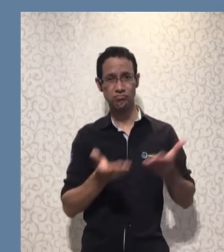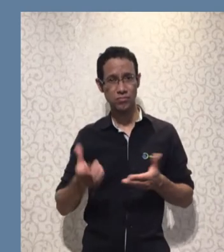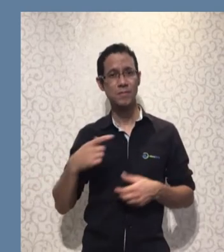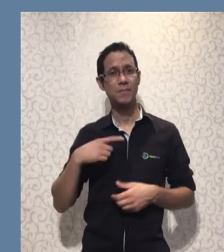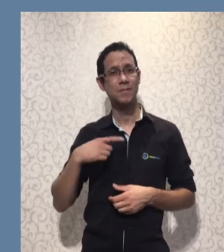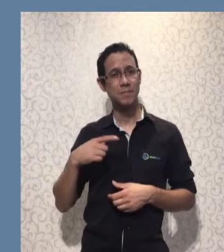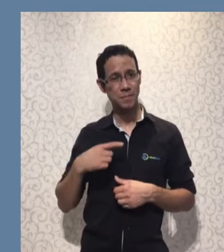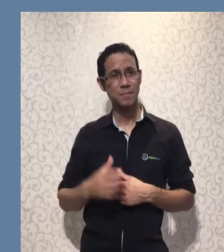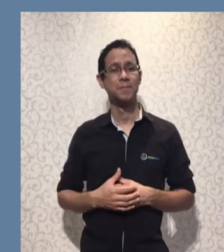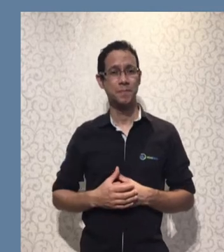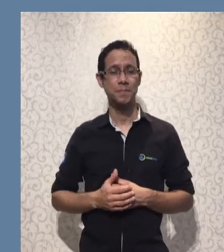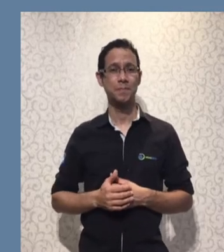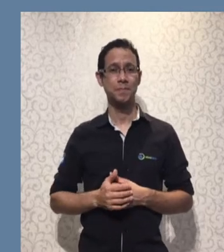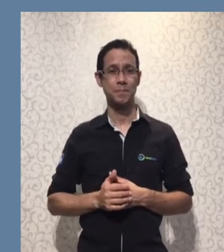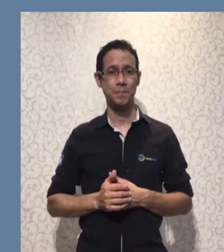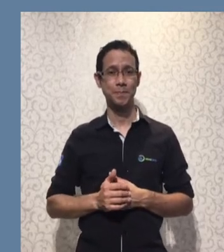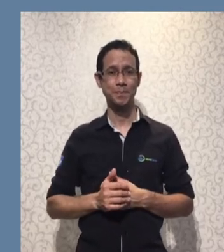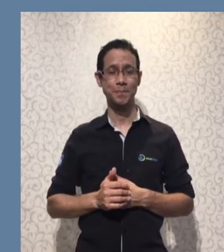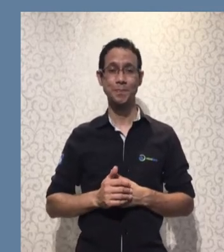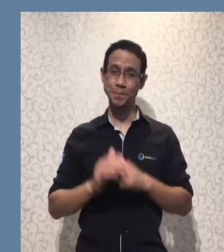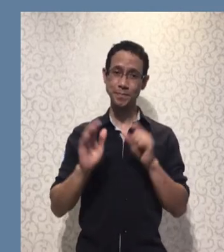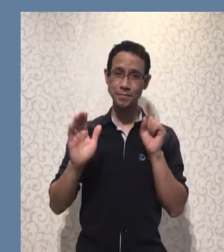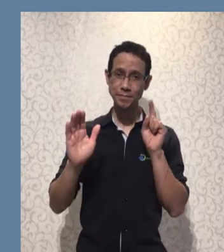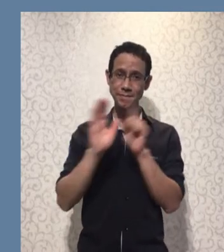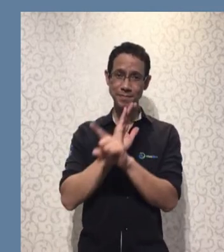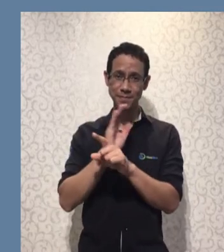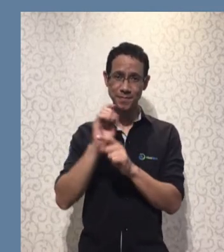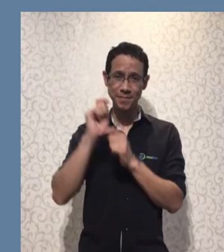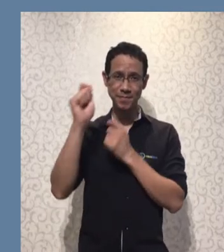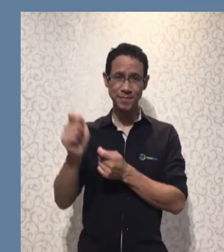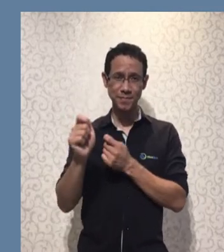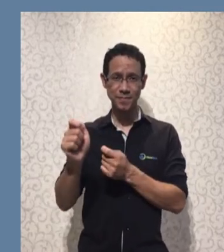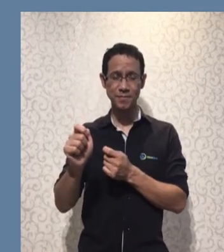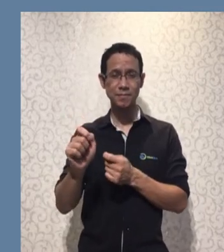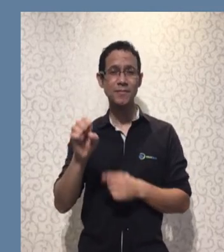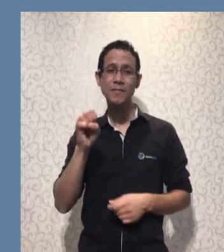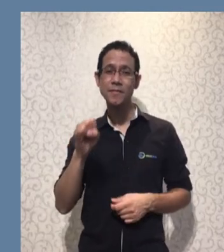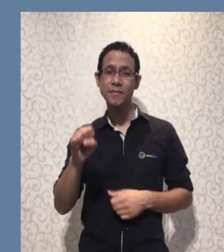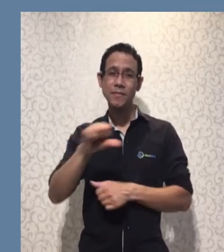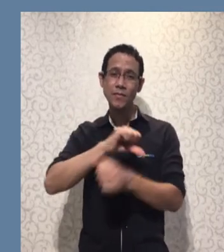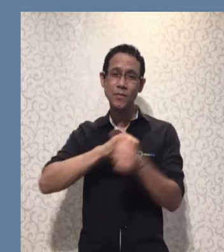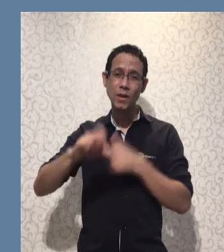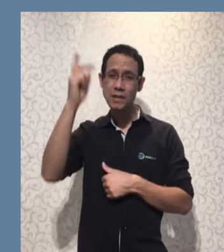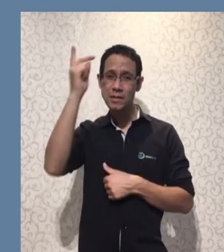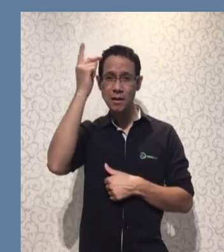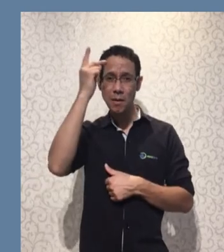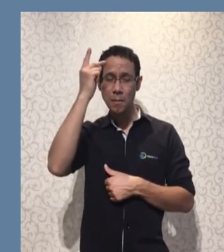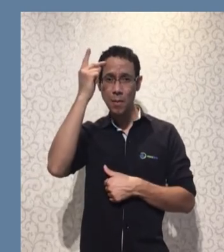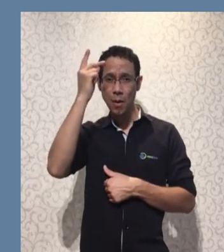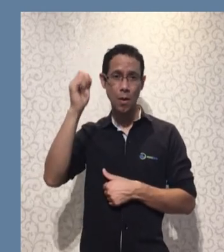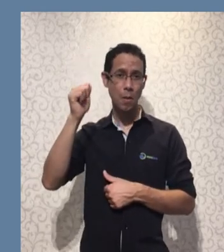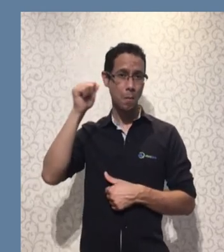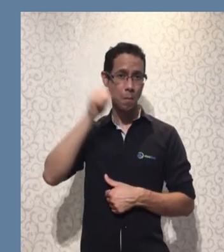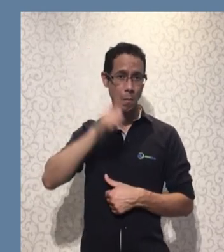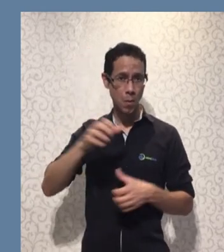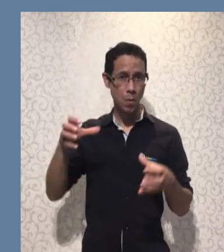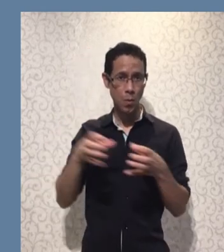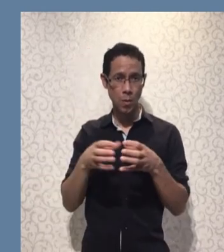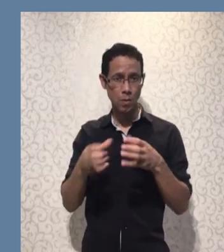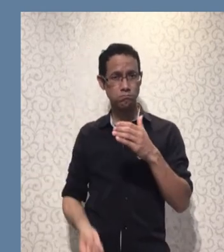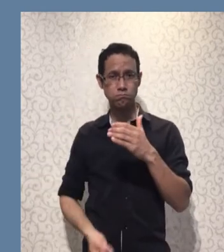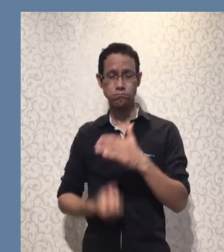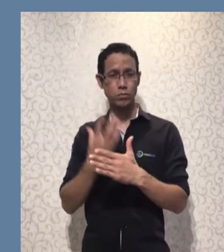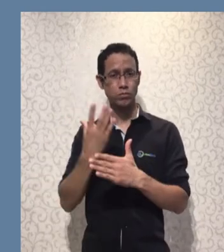e a pergunta provocadora era essa: e se São Paulo fosse refundado pelas mulheres? E que papel tem a